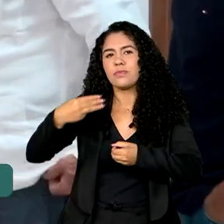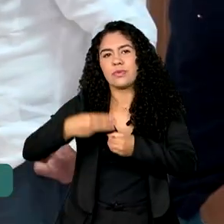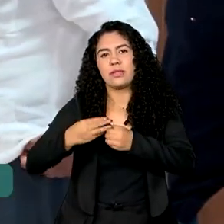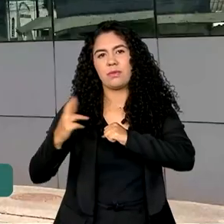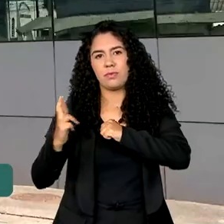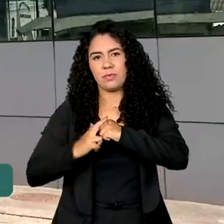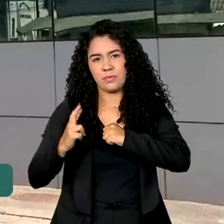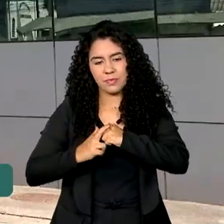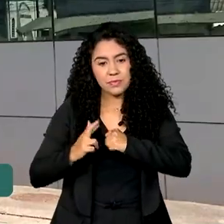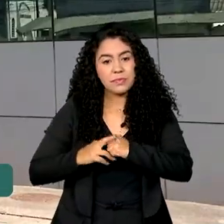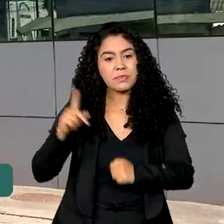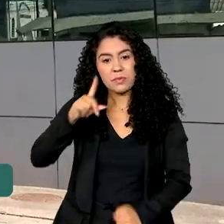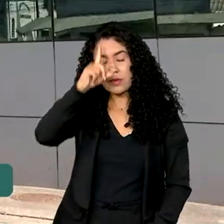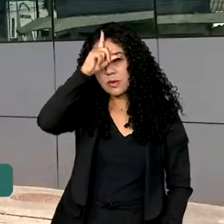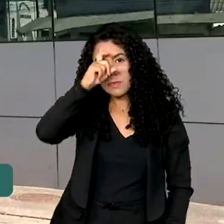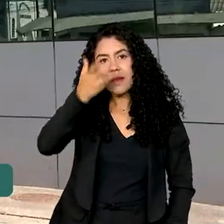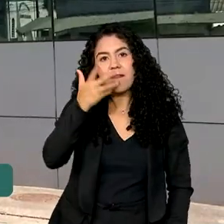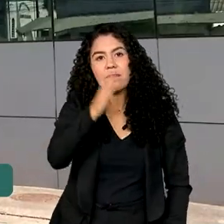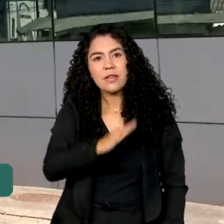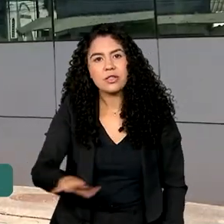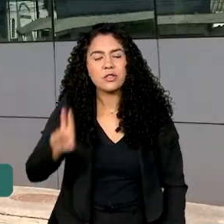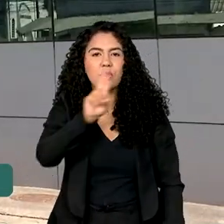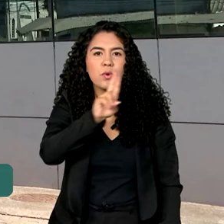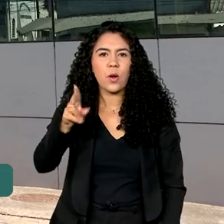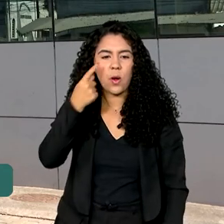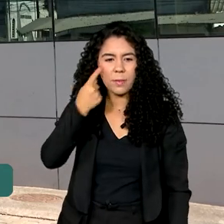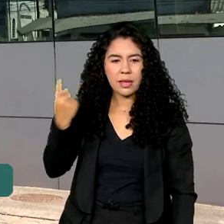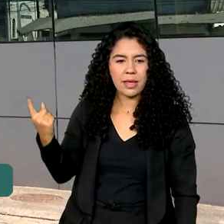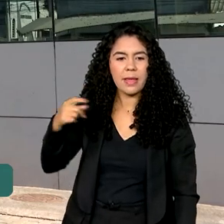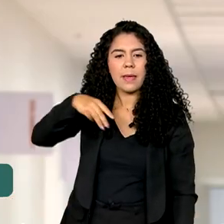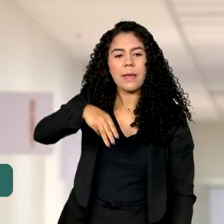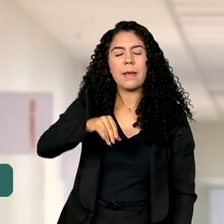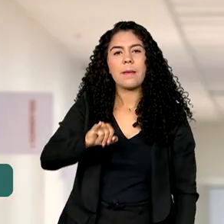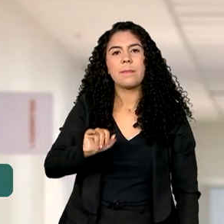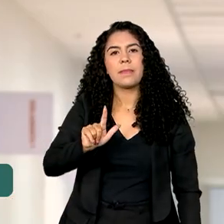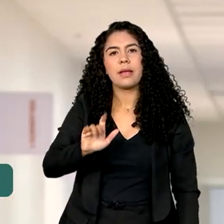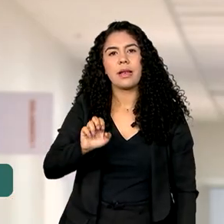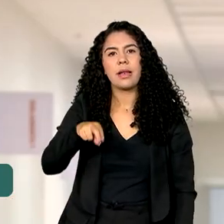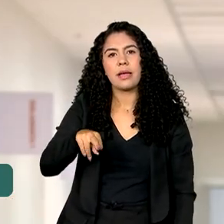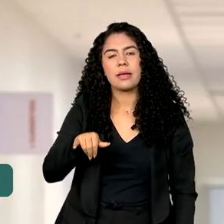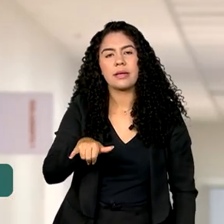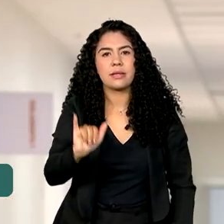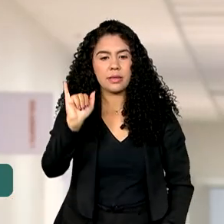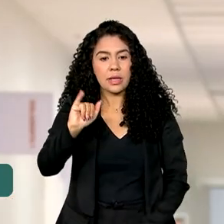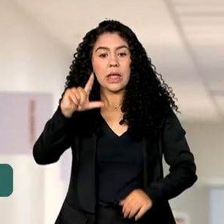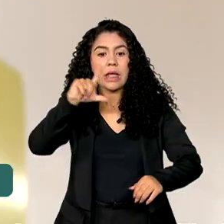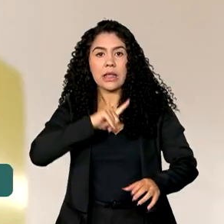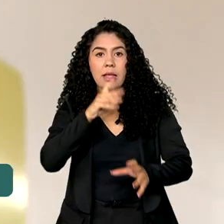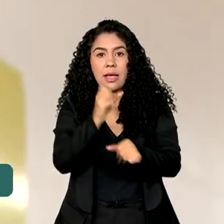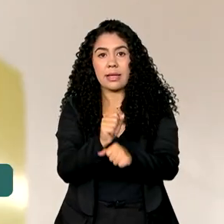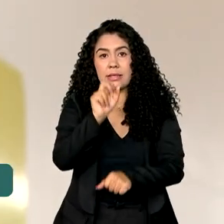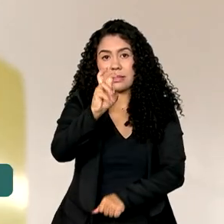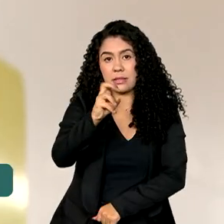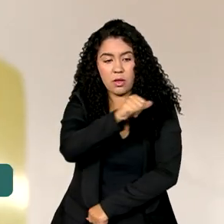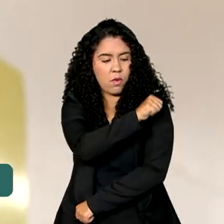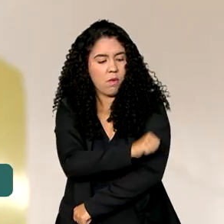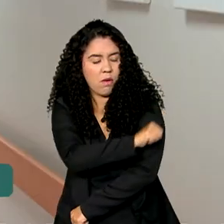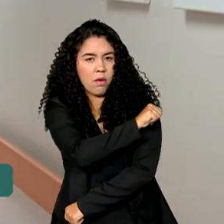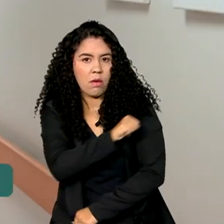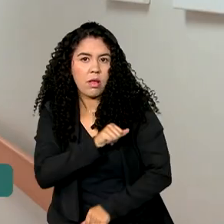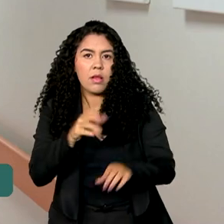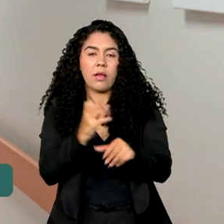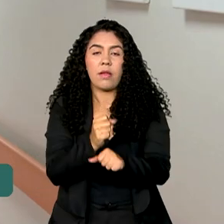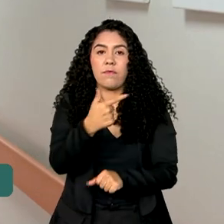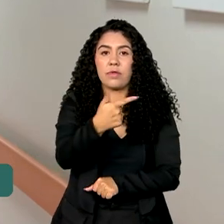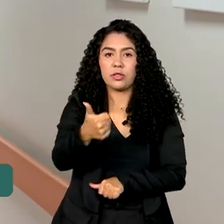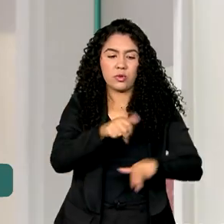Hospital Infantil Milene Isabelle Cristóvão. O local conta com 5 enfermarias, com 21